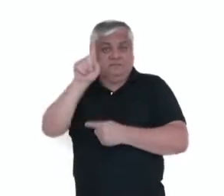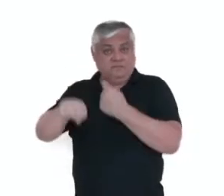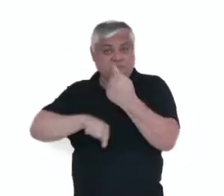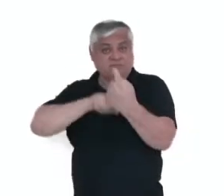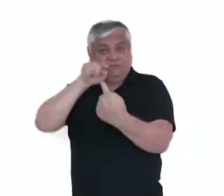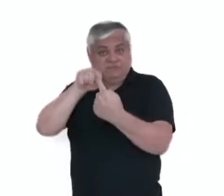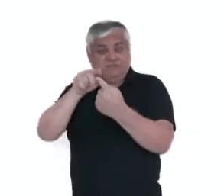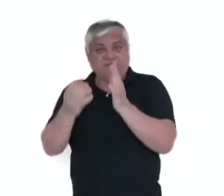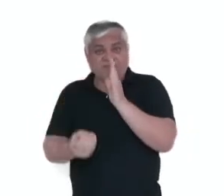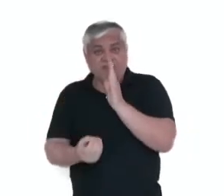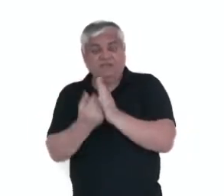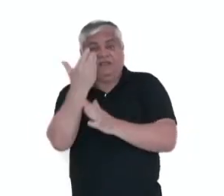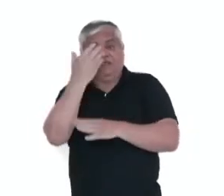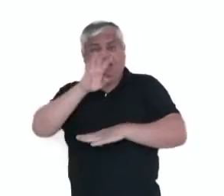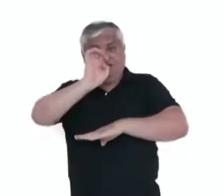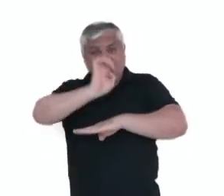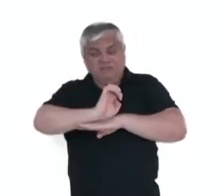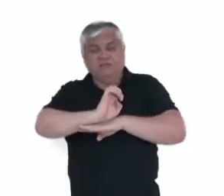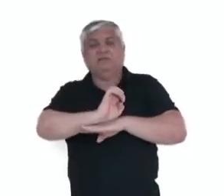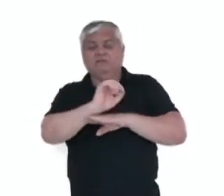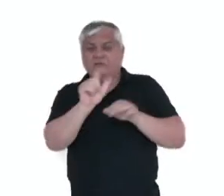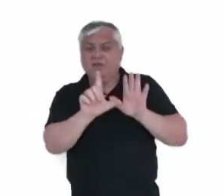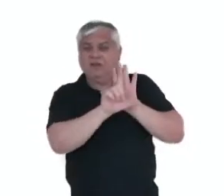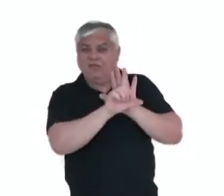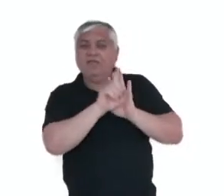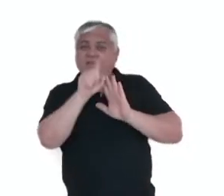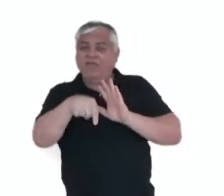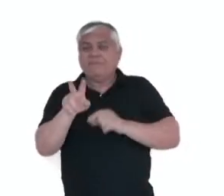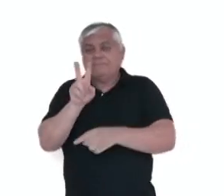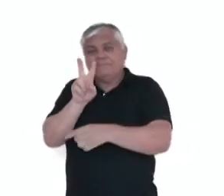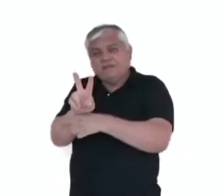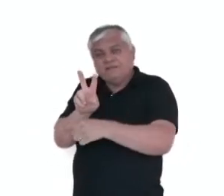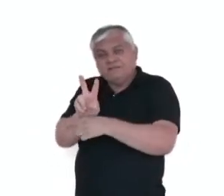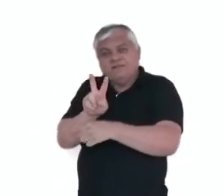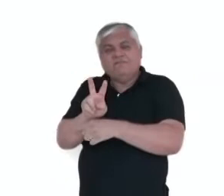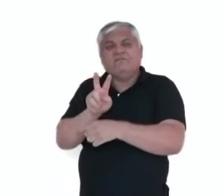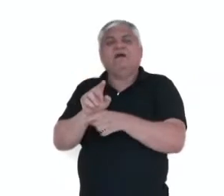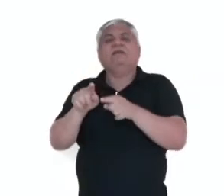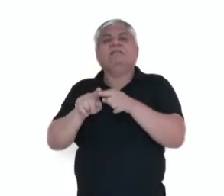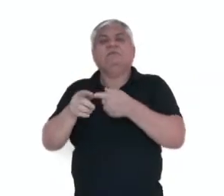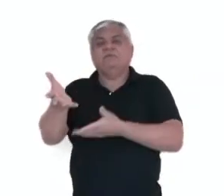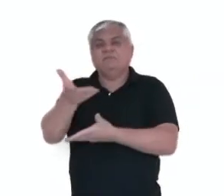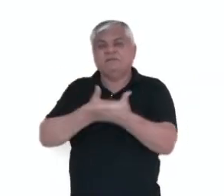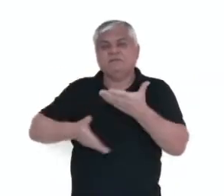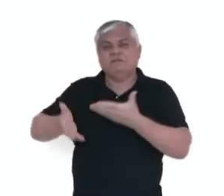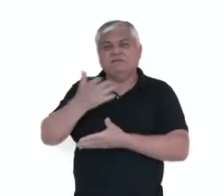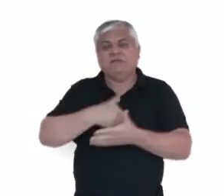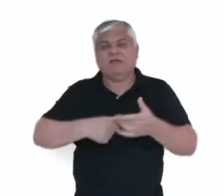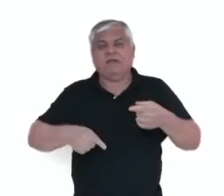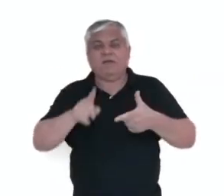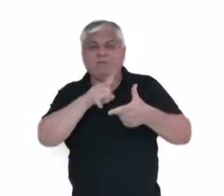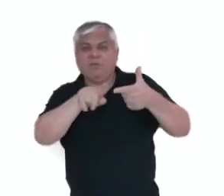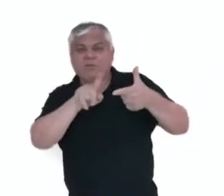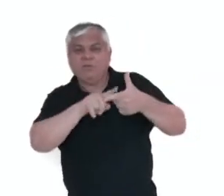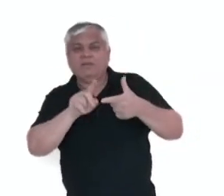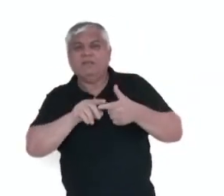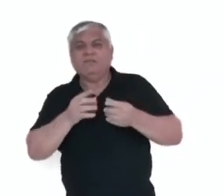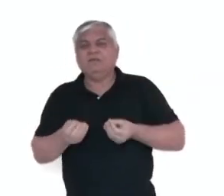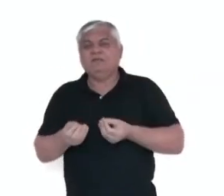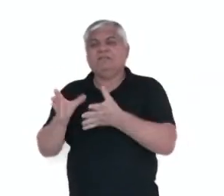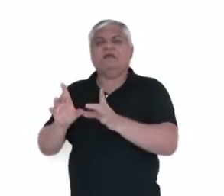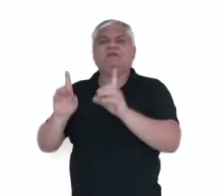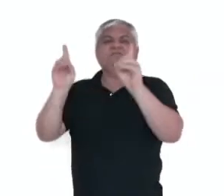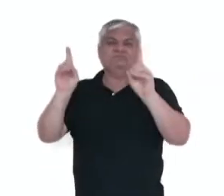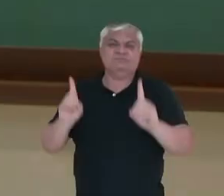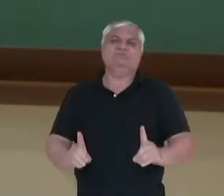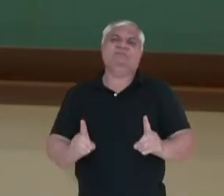do Estado é preservar a propriedade, mediar conflitos e garantir os direitos naturais, chamados